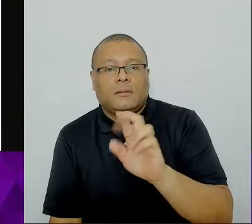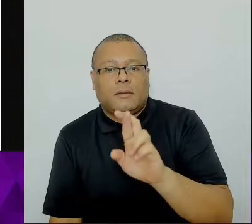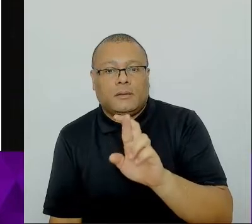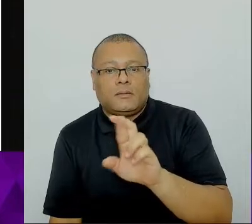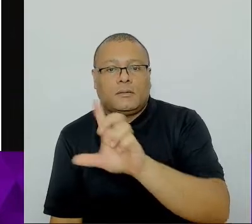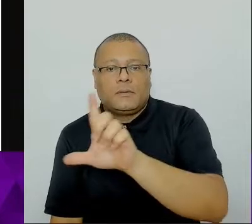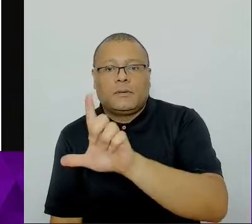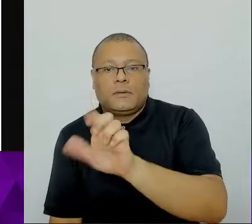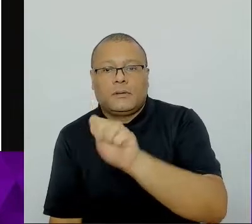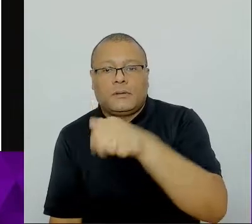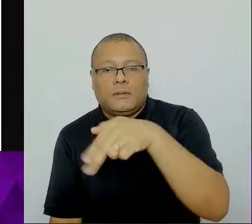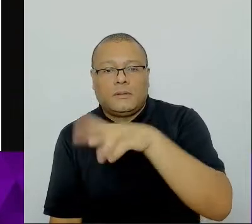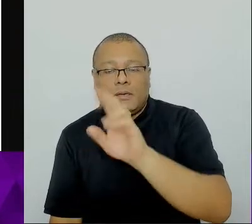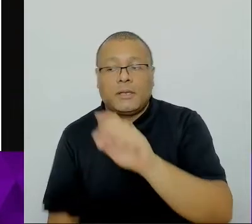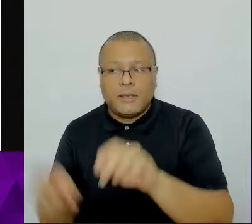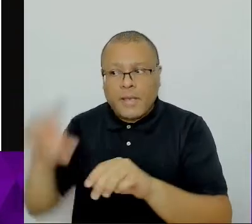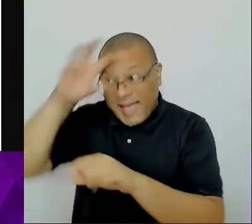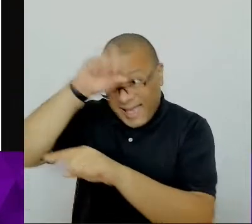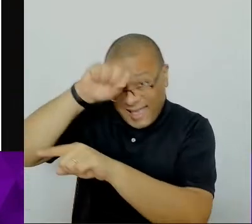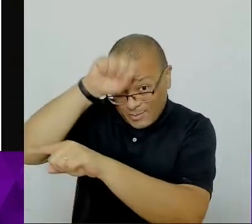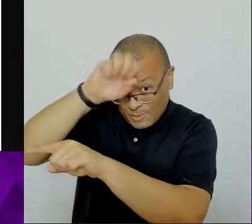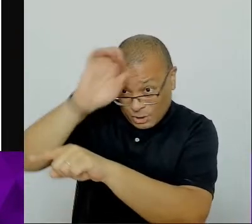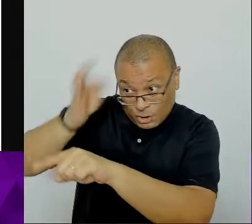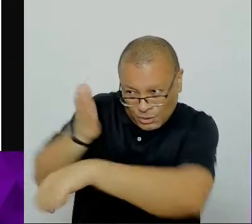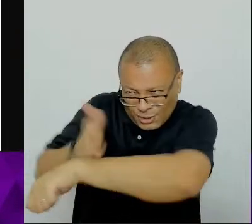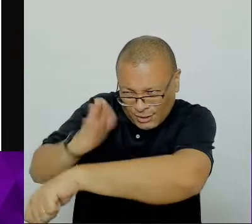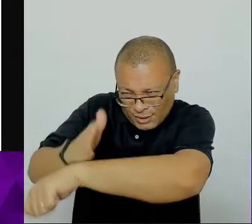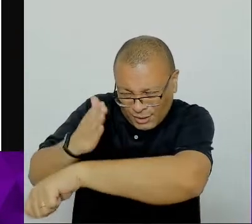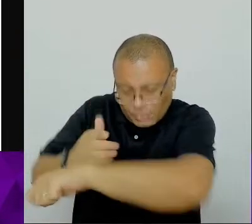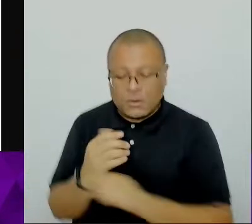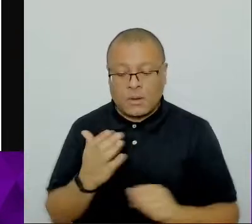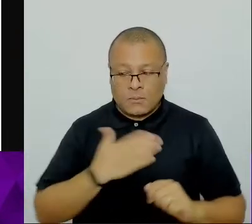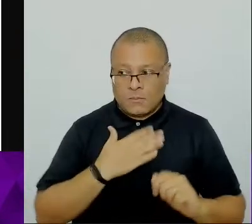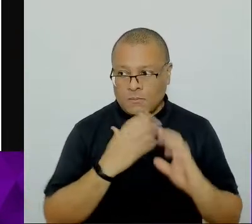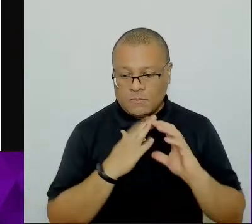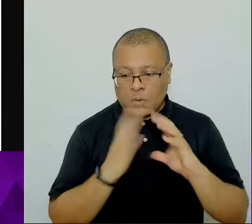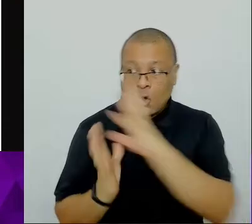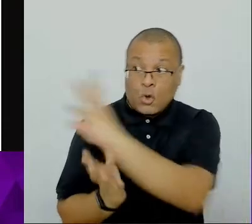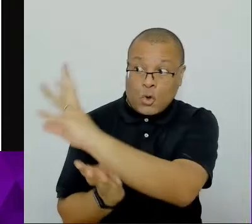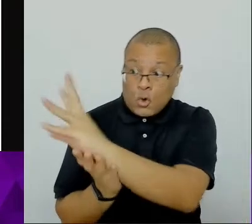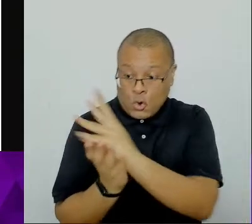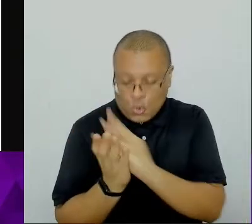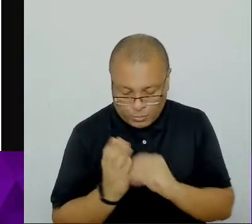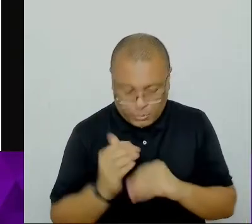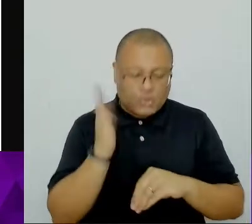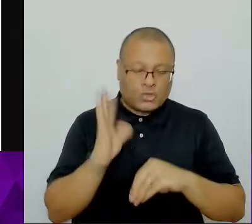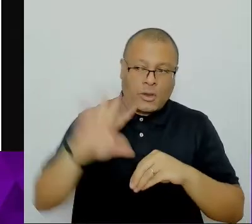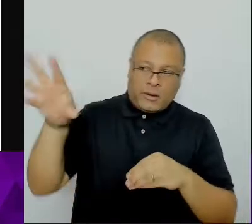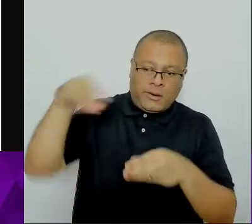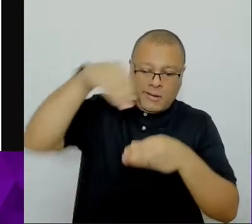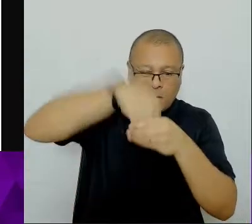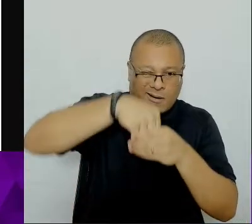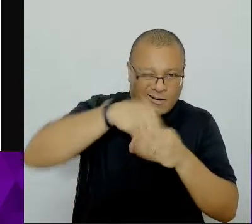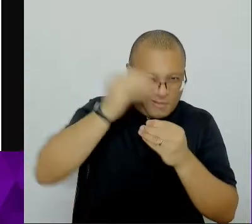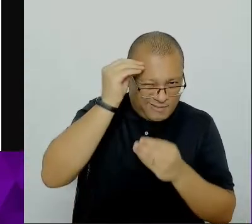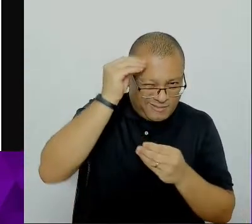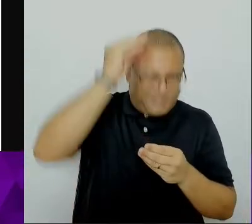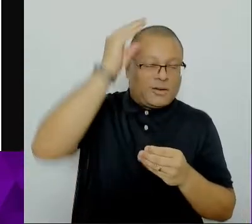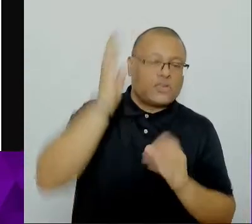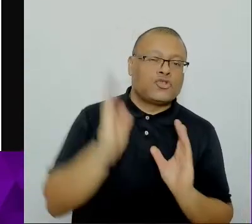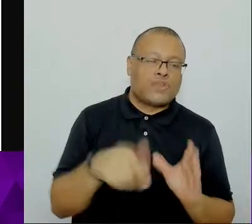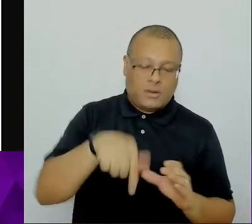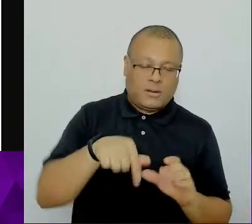aplicações. Tá? Então, eu vou passar um pouquinho em cada uma dessas etapas aqui e destrinchar um pouco